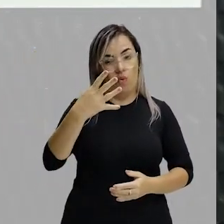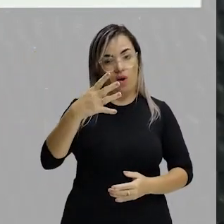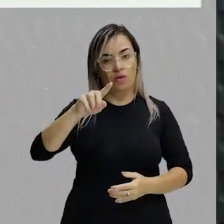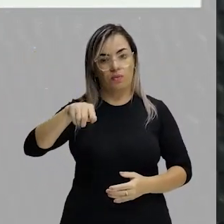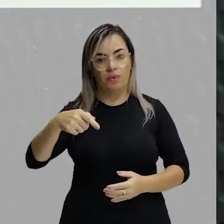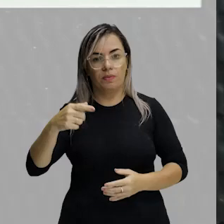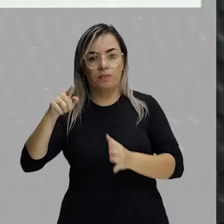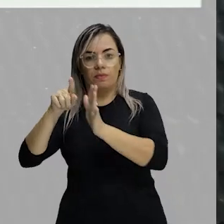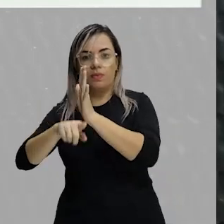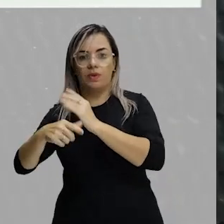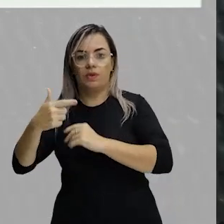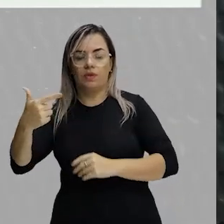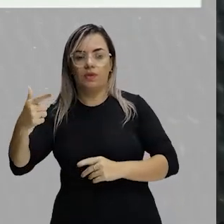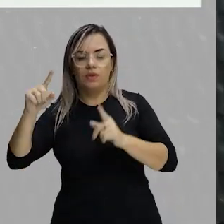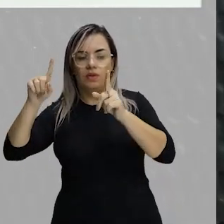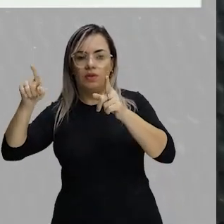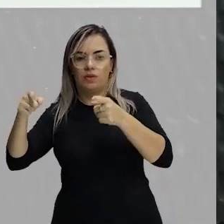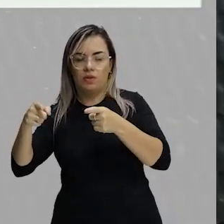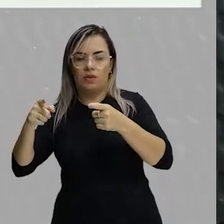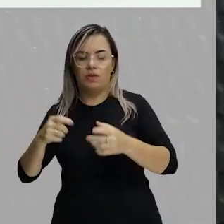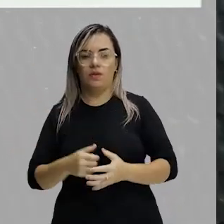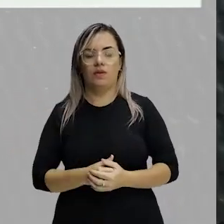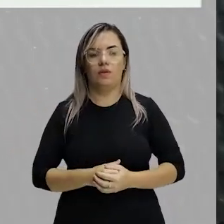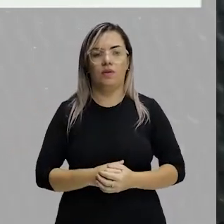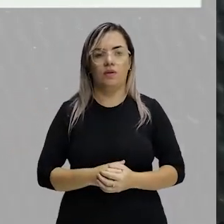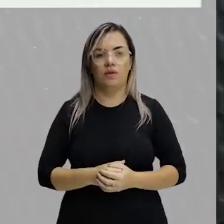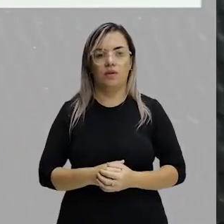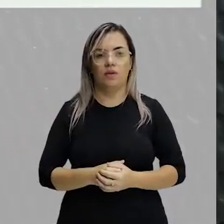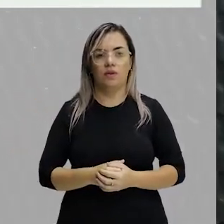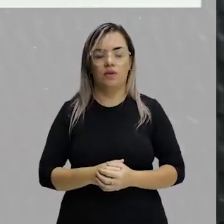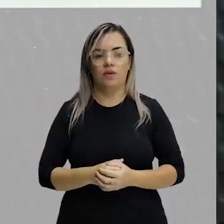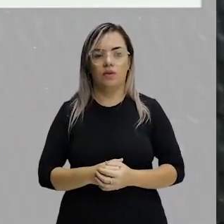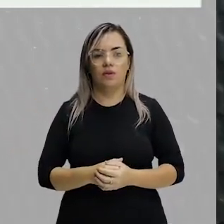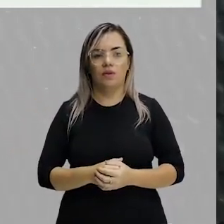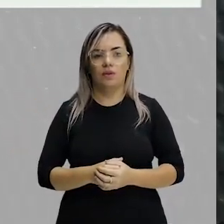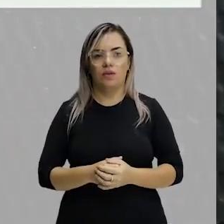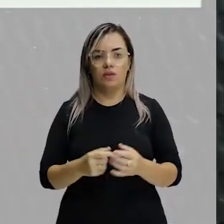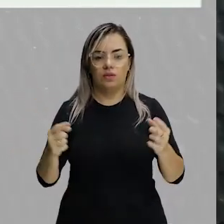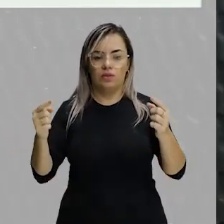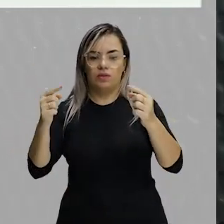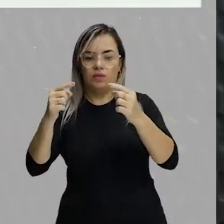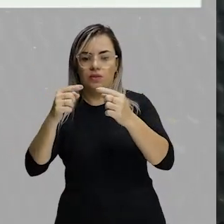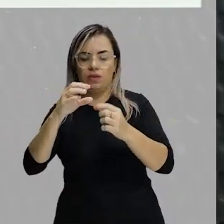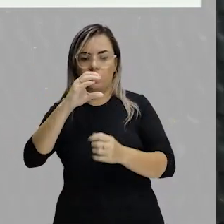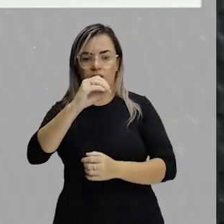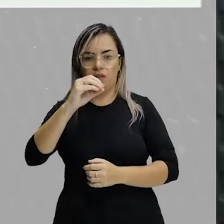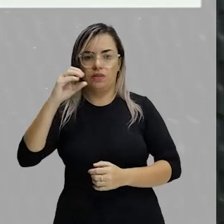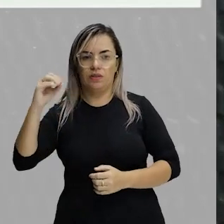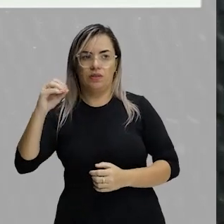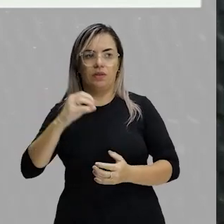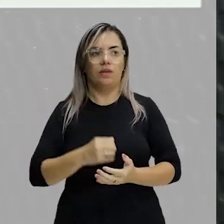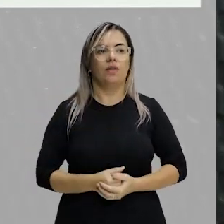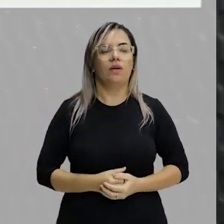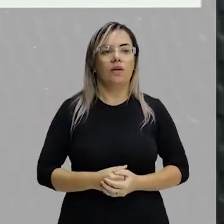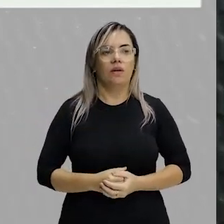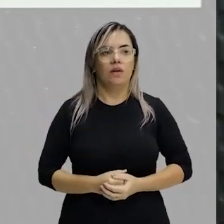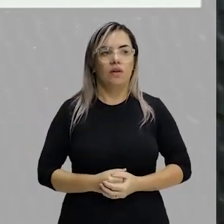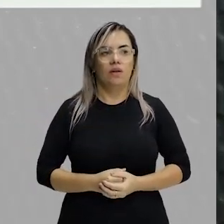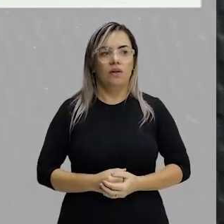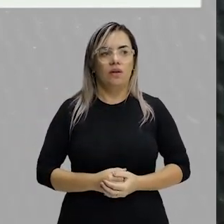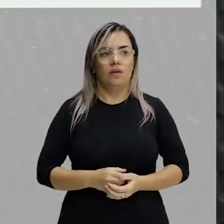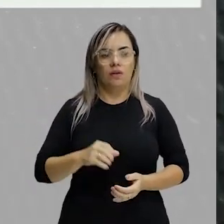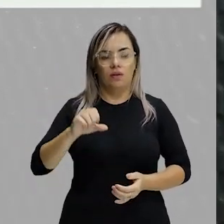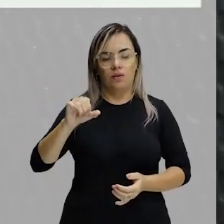2. Se coincidisse, o centro seria 0, 0. Aí não é. Então, beleza. Ele me disse aqui que o